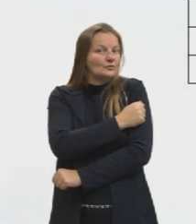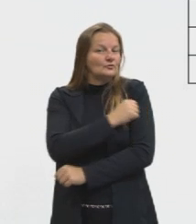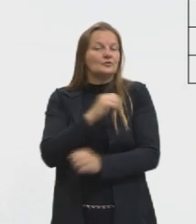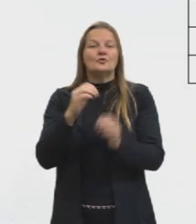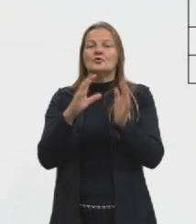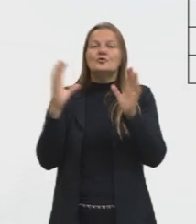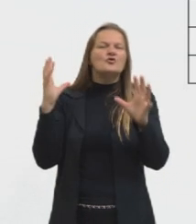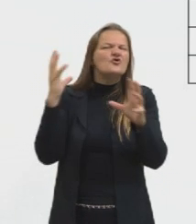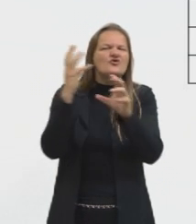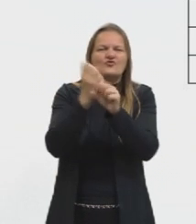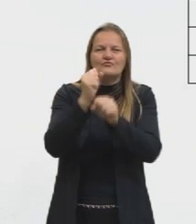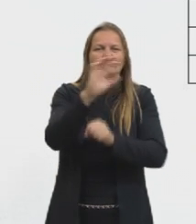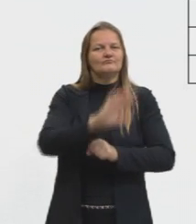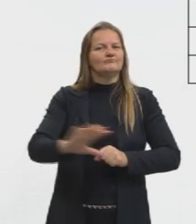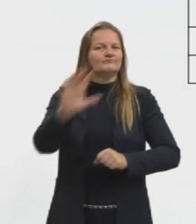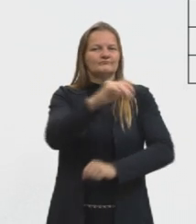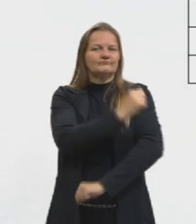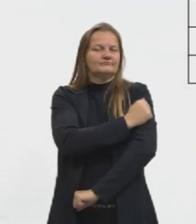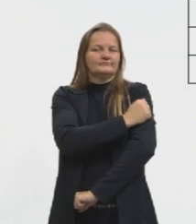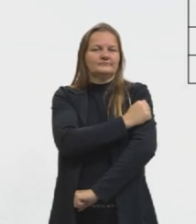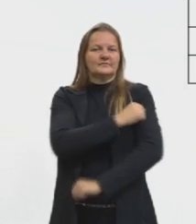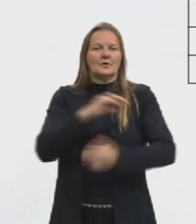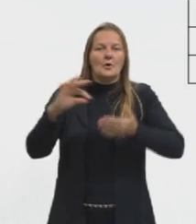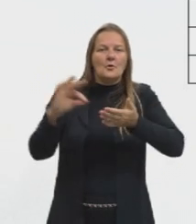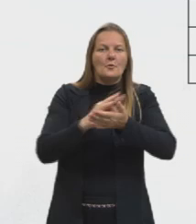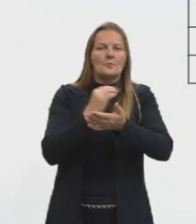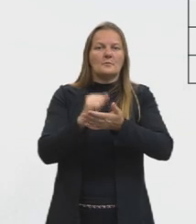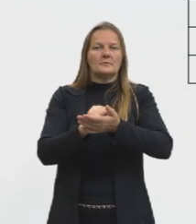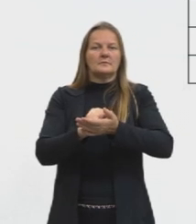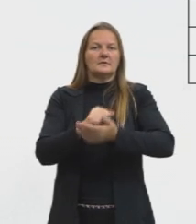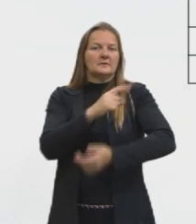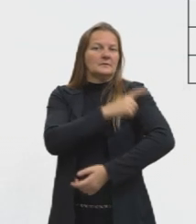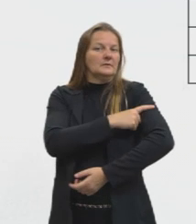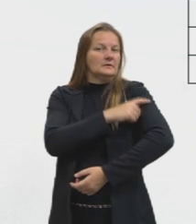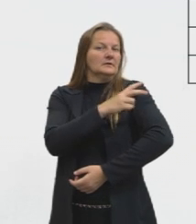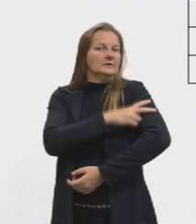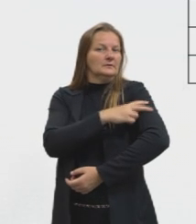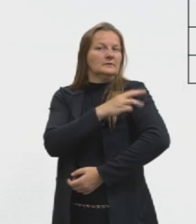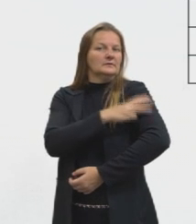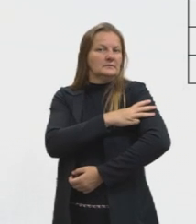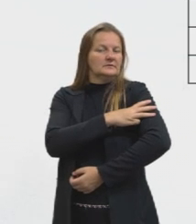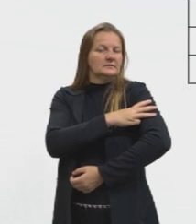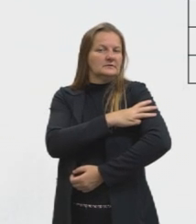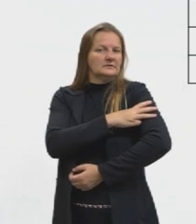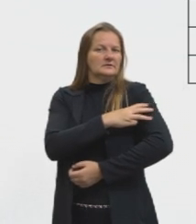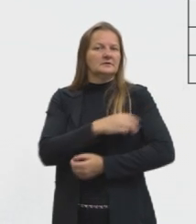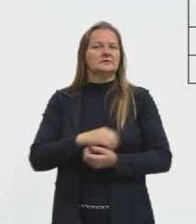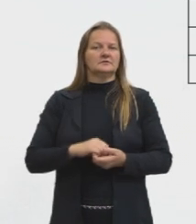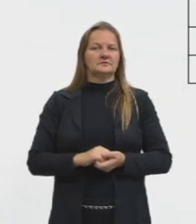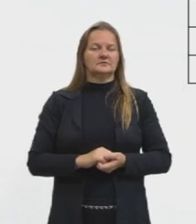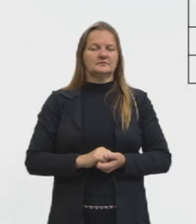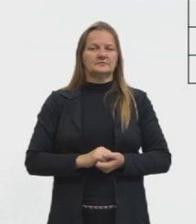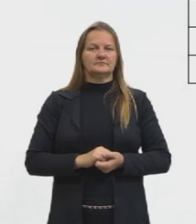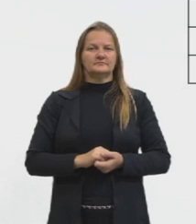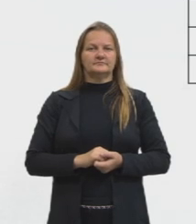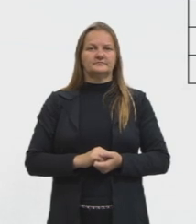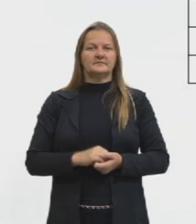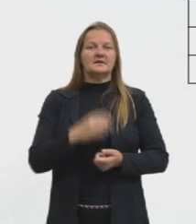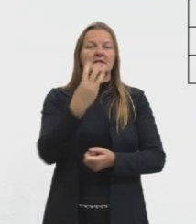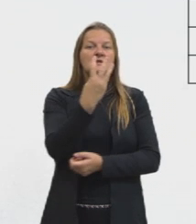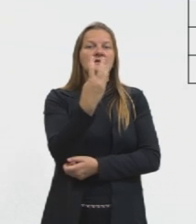250c um total de alunos que estão matriculados na primeira na segunda ou terceira série